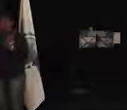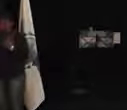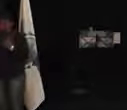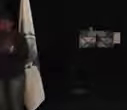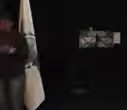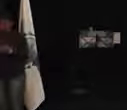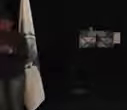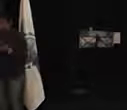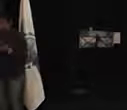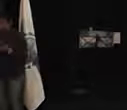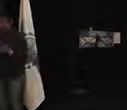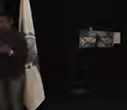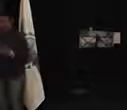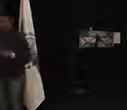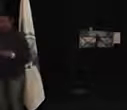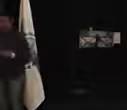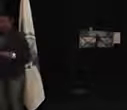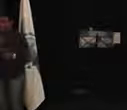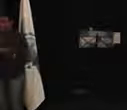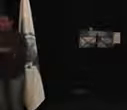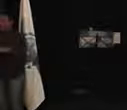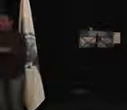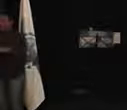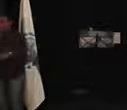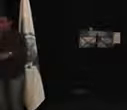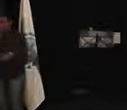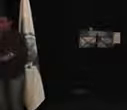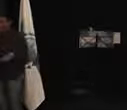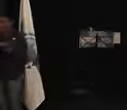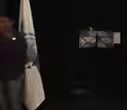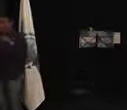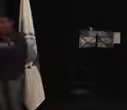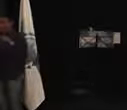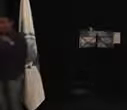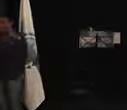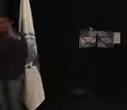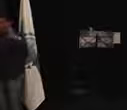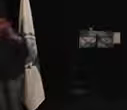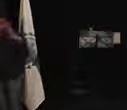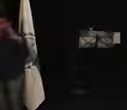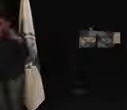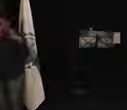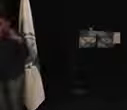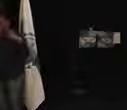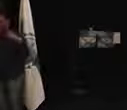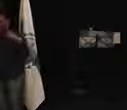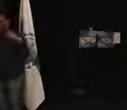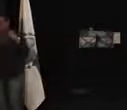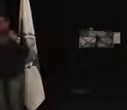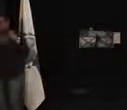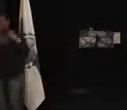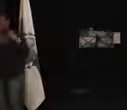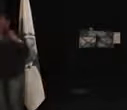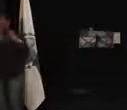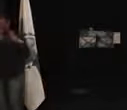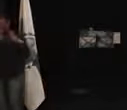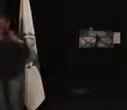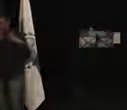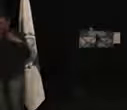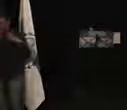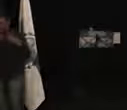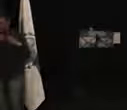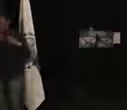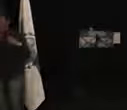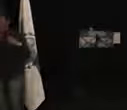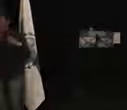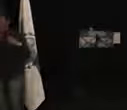Então, existe uma alteração neurobiológica e ela está lá na região frontal. O frontal é